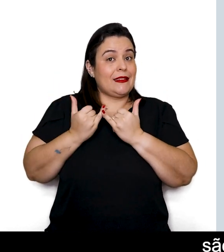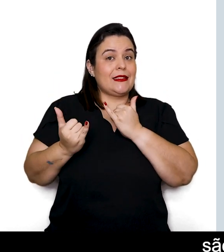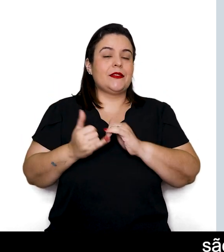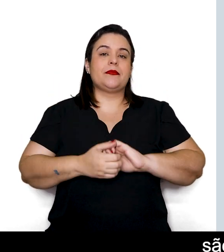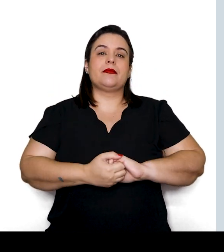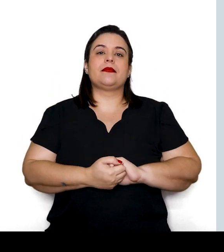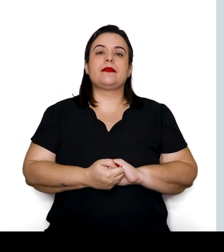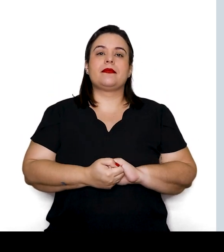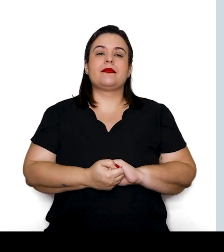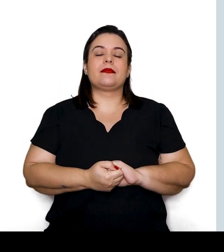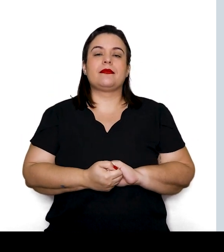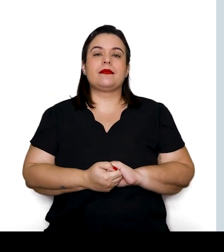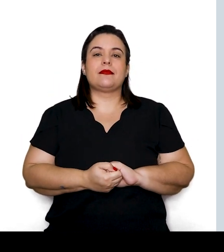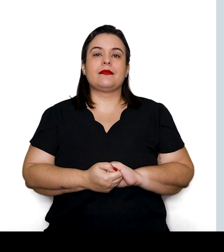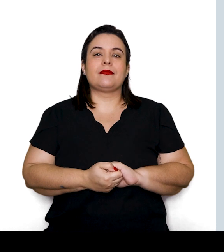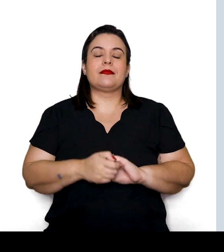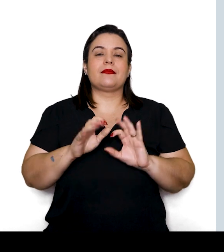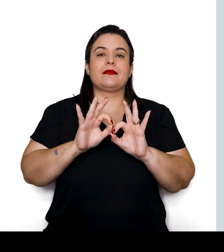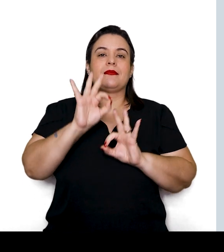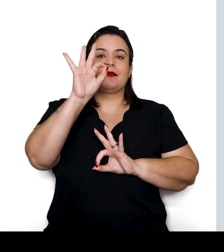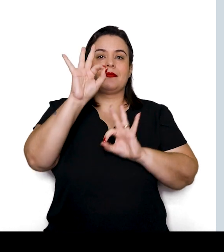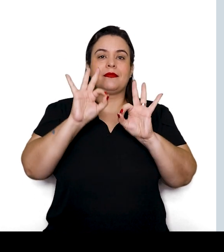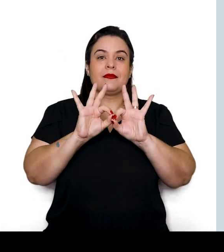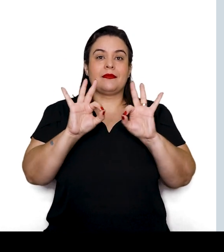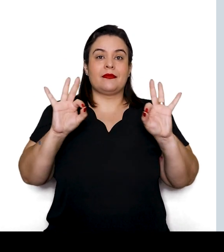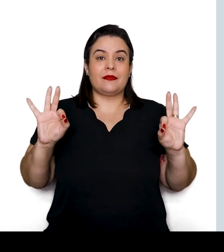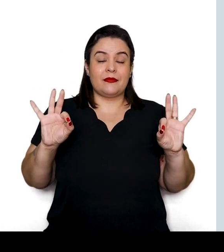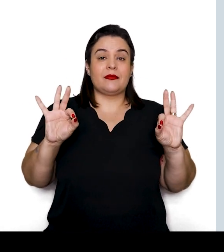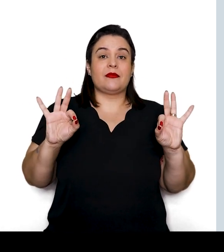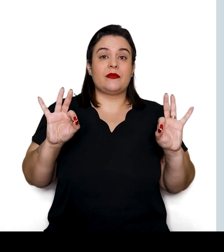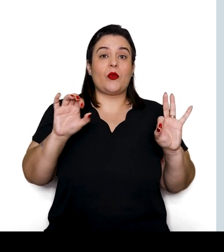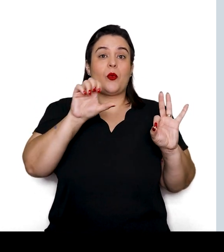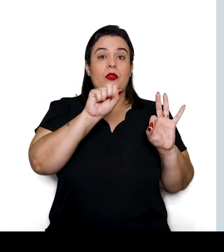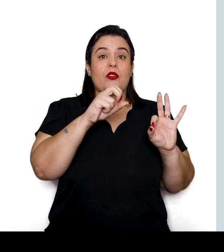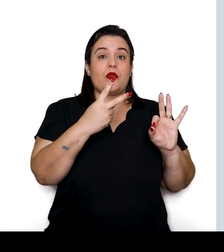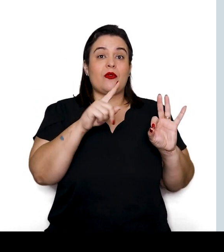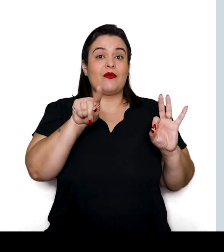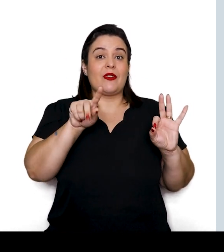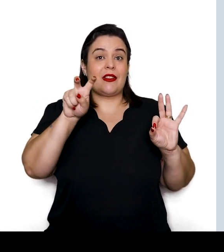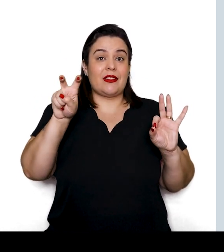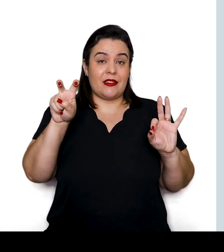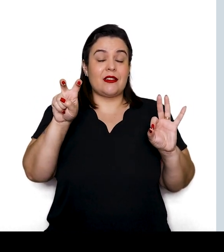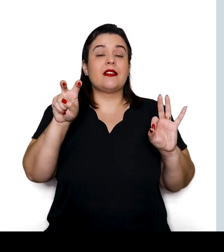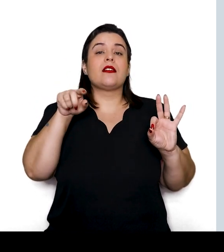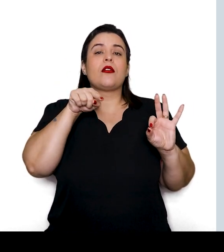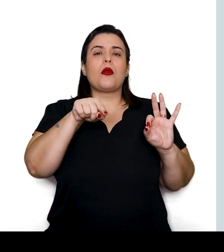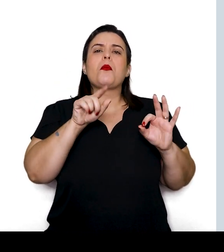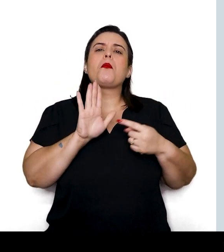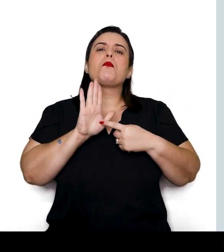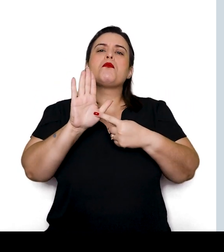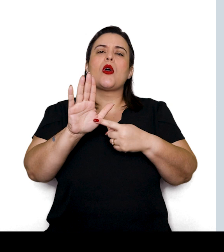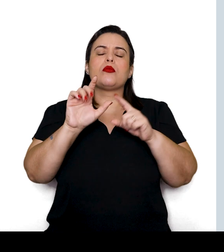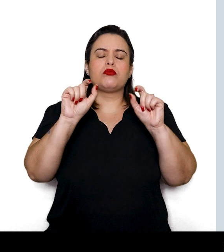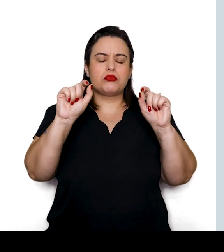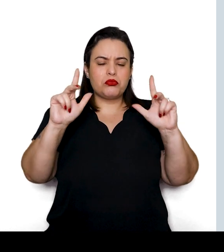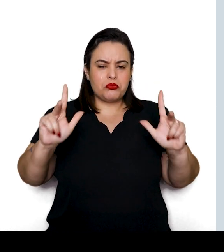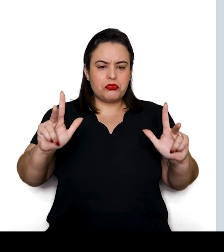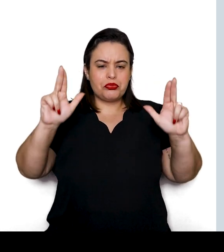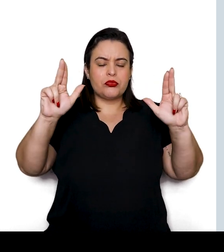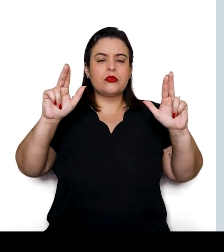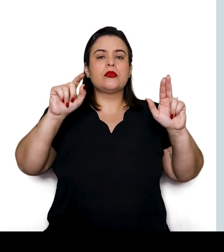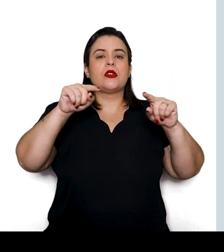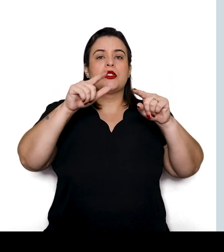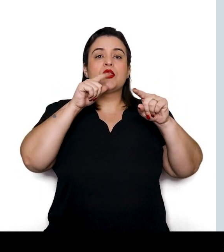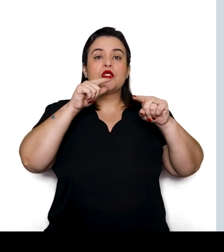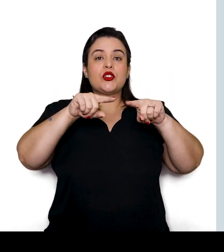ukiyo-e. Com a dimensão de 90 centímetros de largura por 92,5 de altura, a obra retrata um